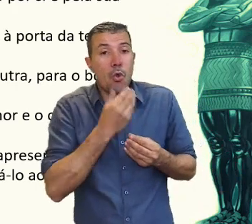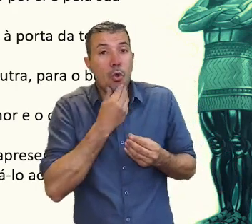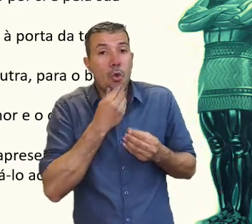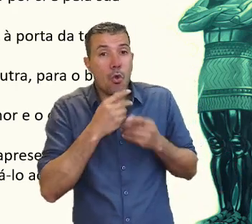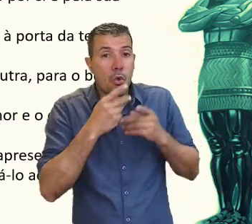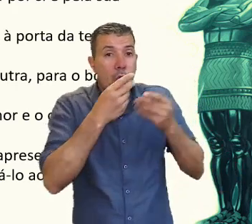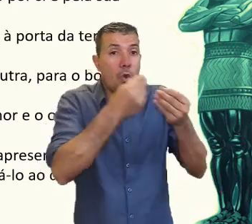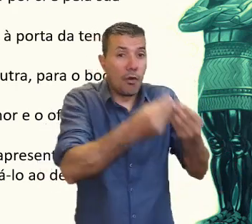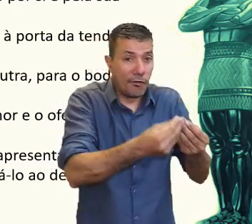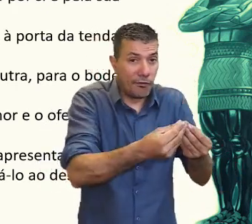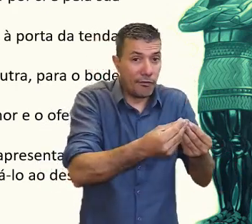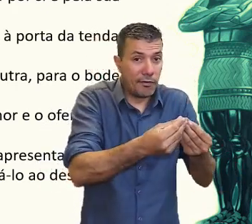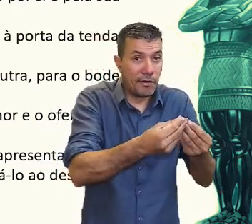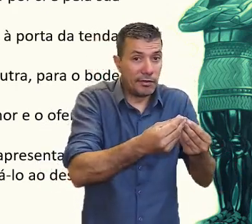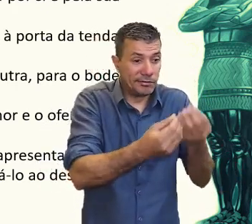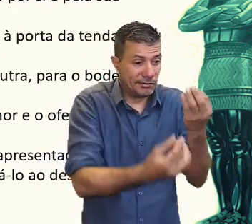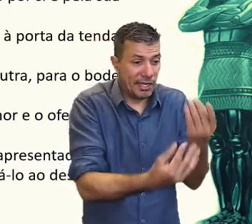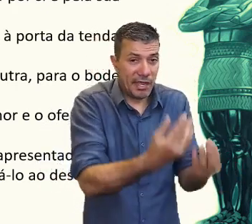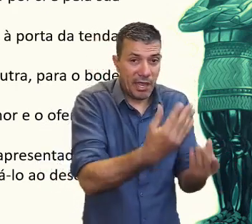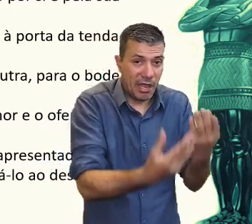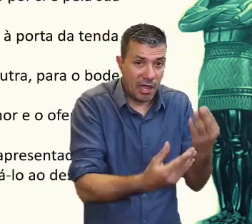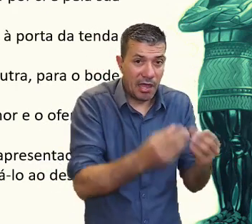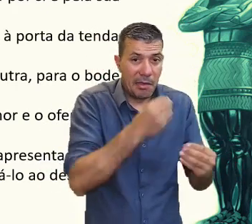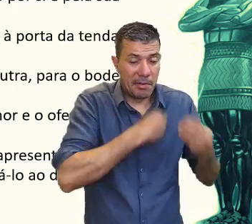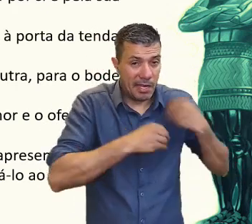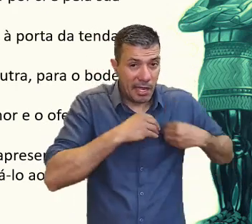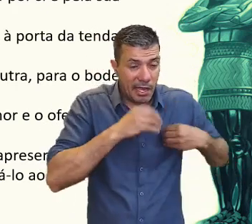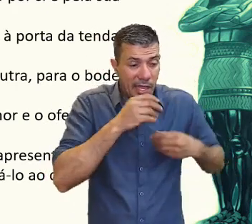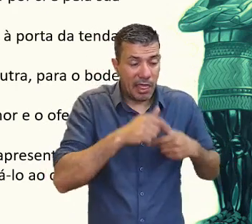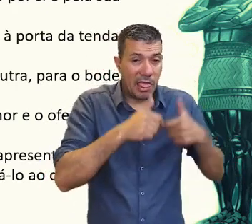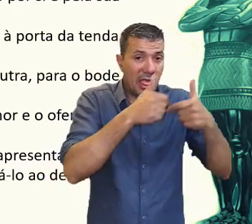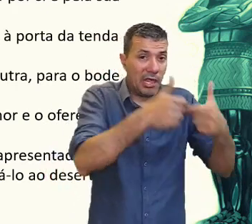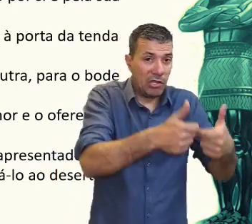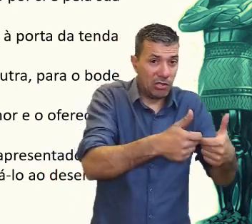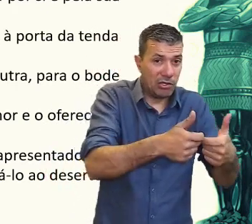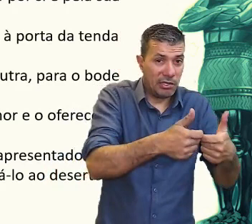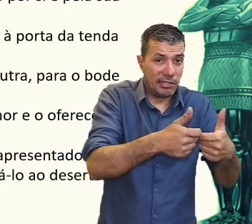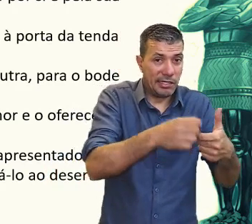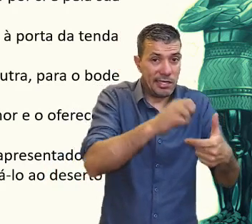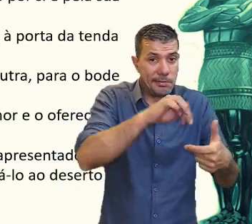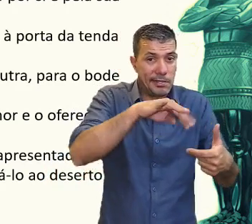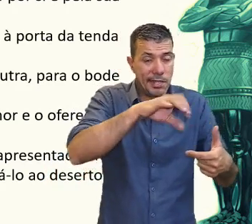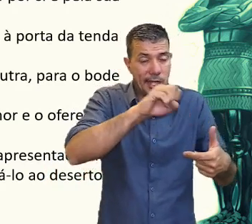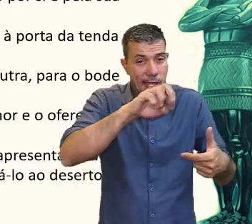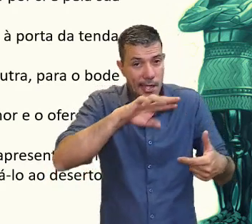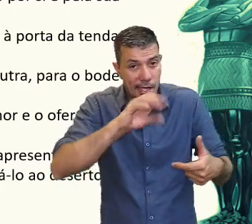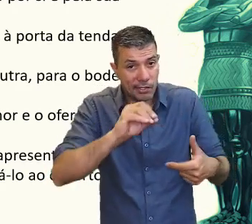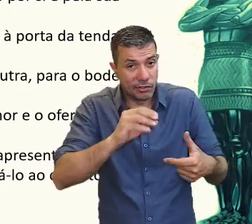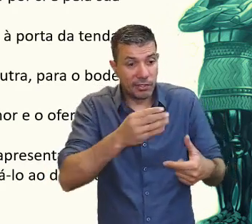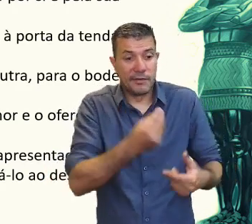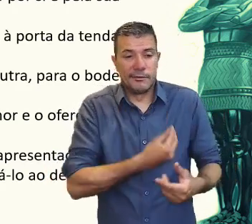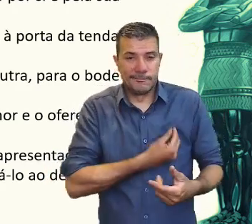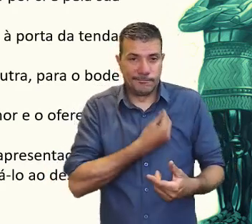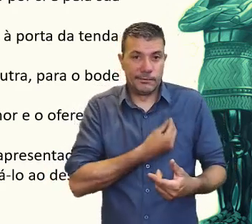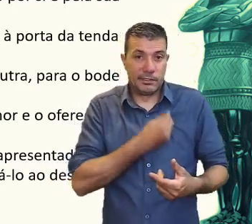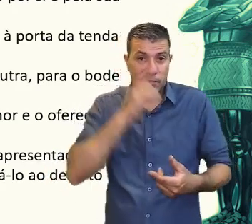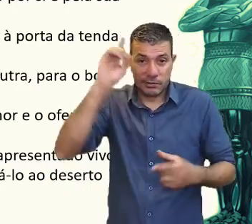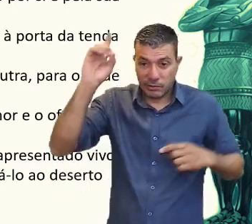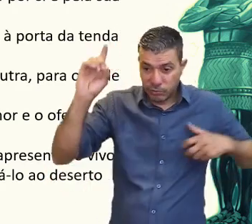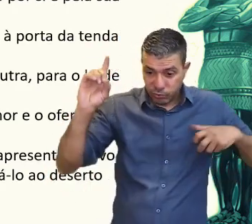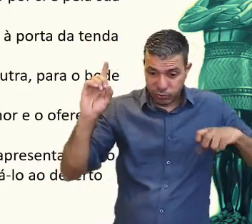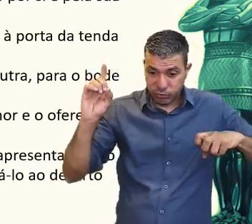pecado. Mas o bode que cair a sorte para bode emissário será apresentado vivo perante o